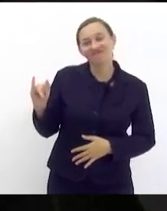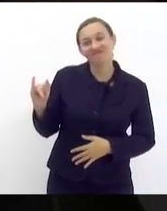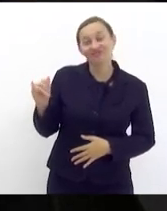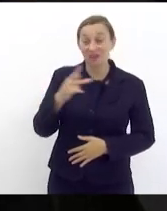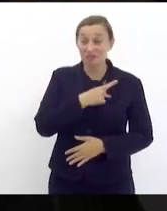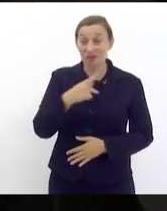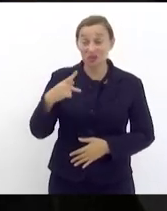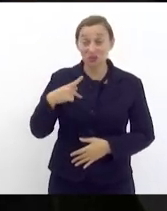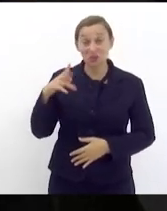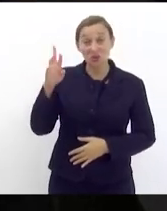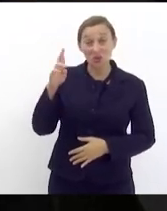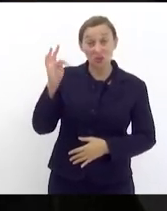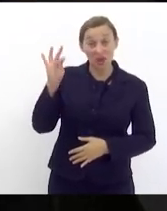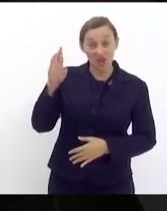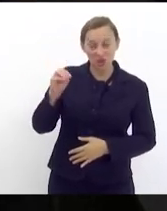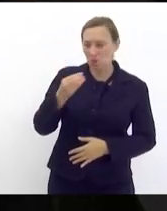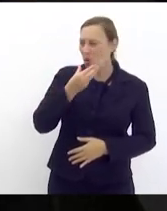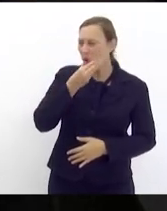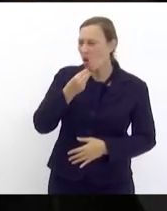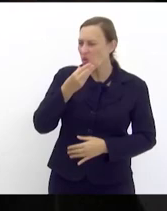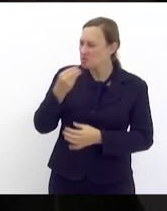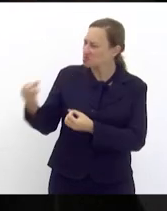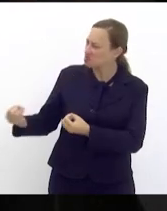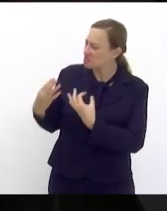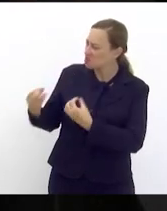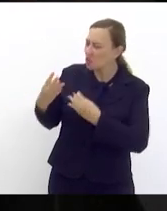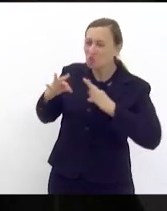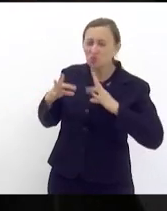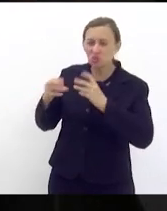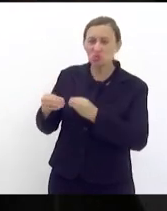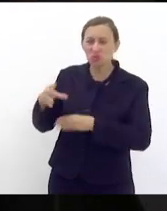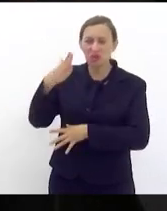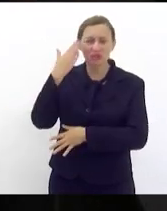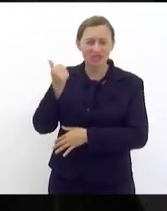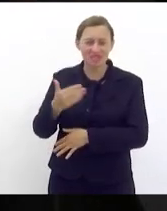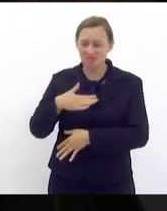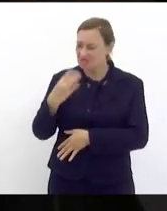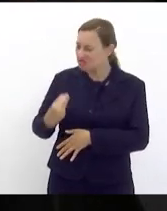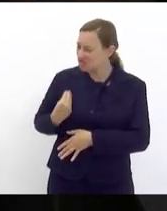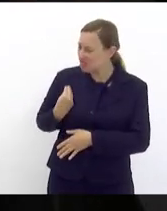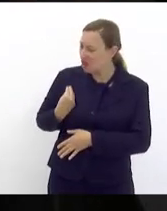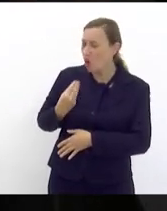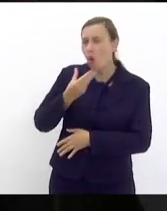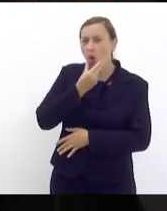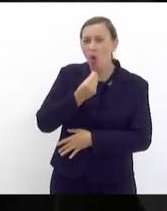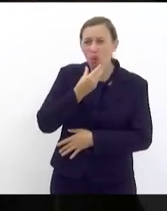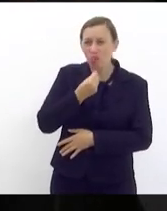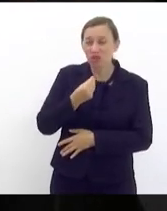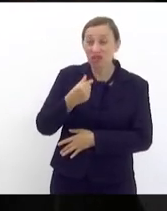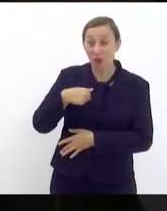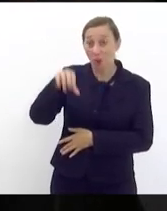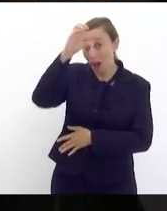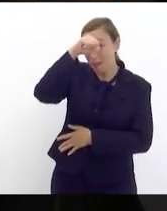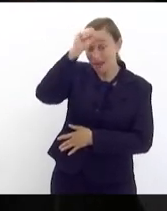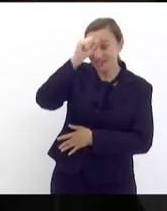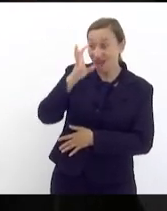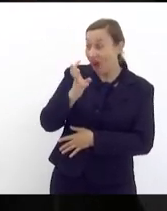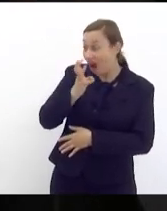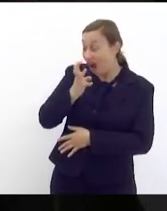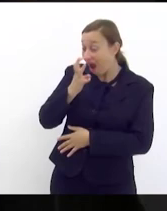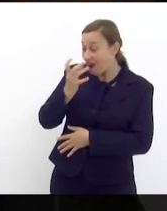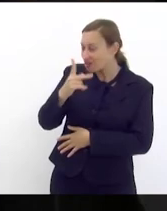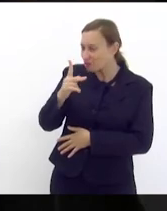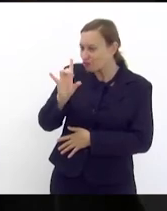pastor Roberto, homem que me ensinou tudo que eu sei na minha vida, homem que eu aprendi a admirar não só